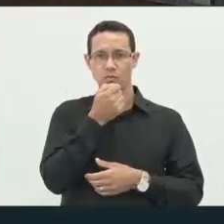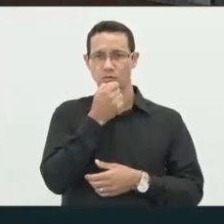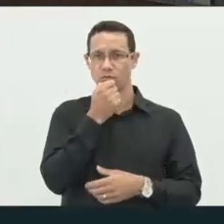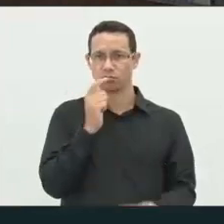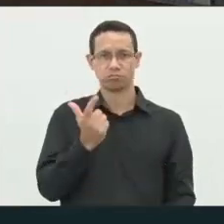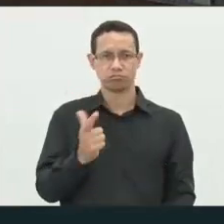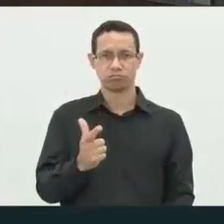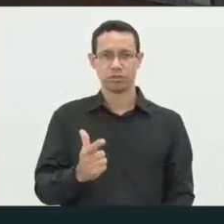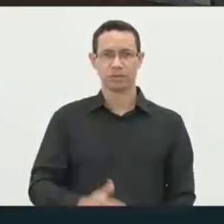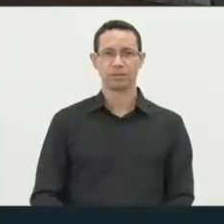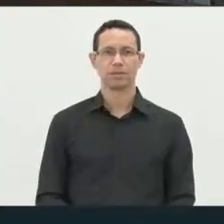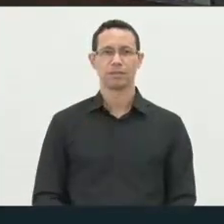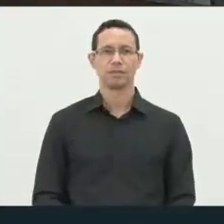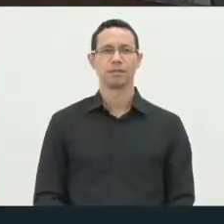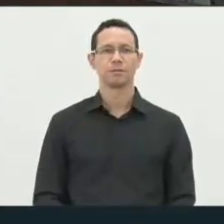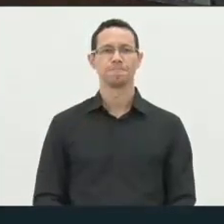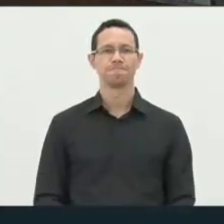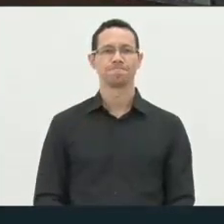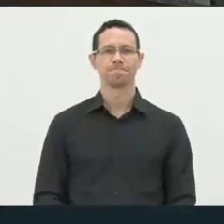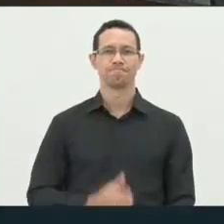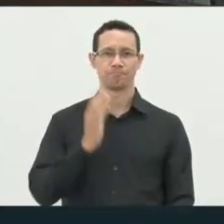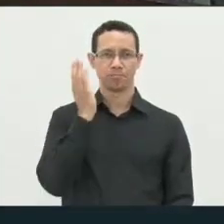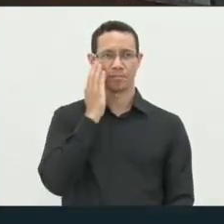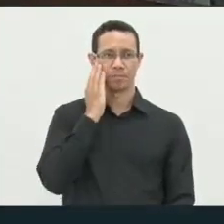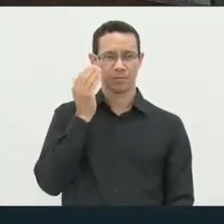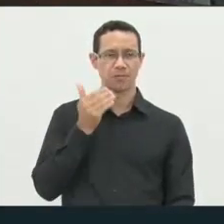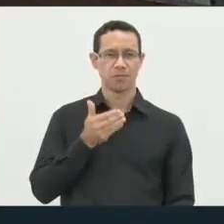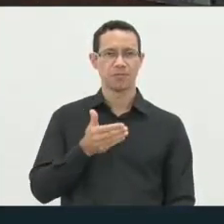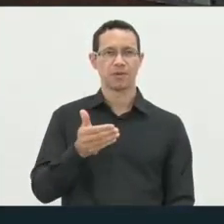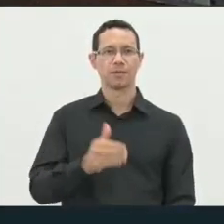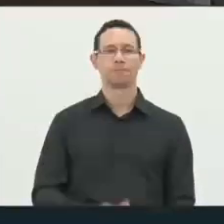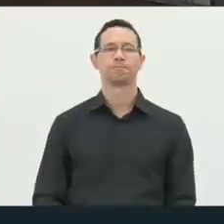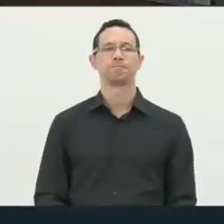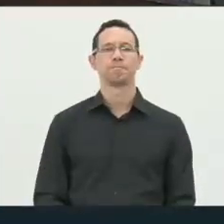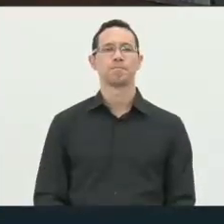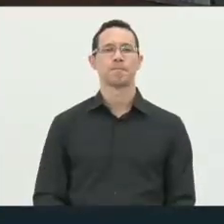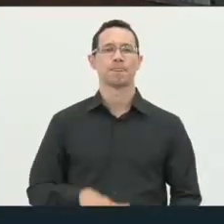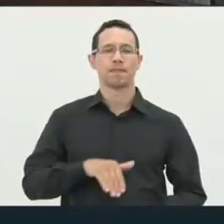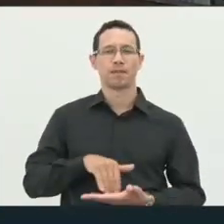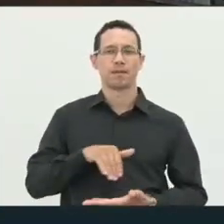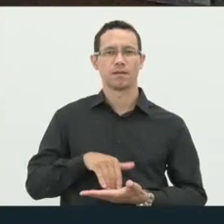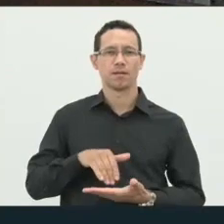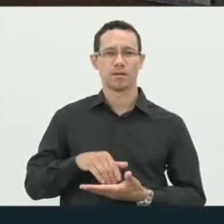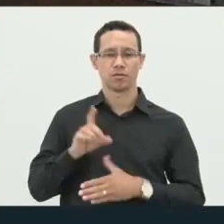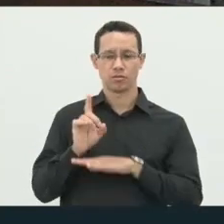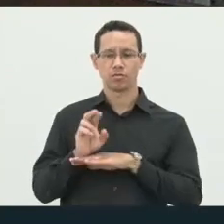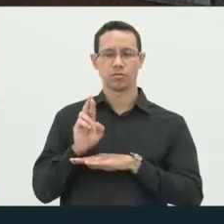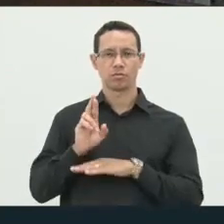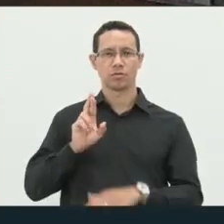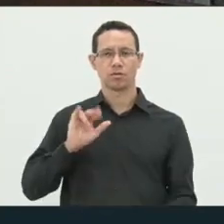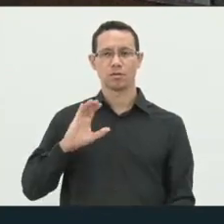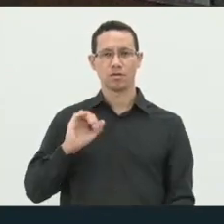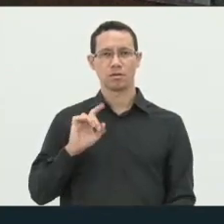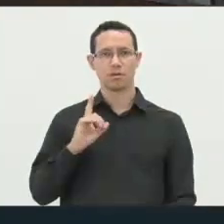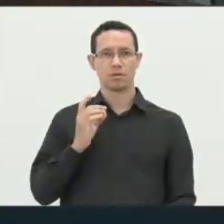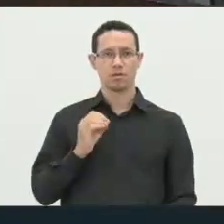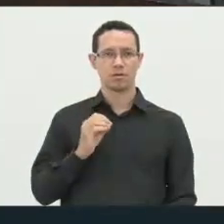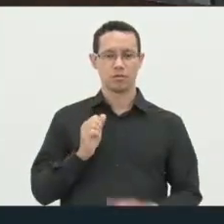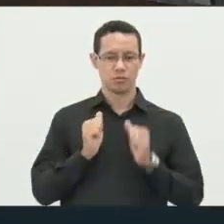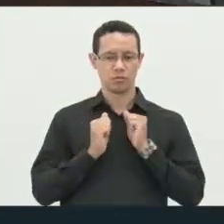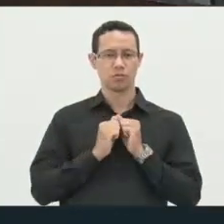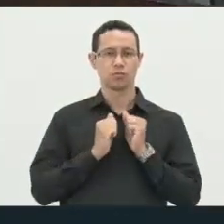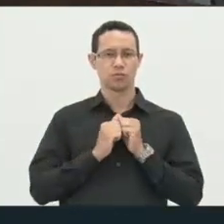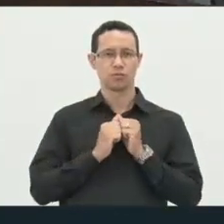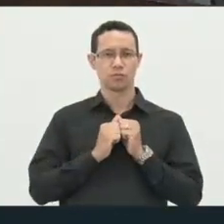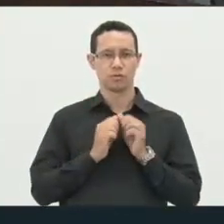como eu sei que vai passar pela alçada do secretário Dr Ricardo Rui eu pedi o apoio para que ele junto com a equipe